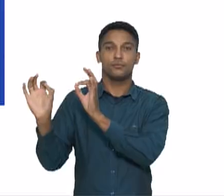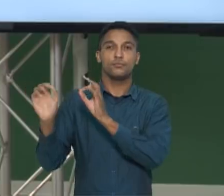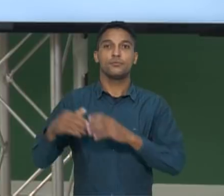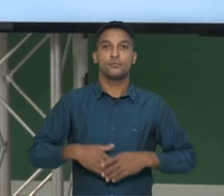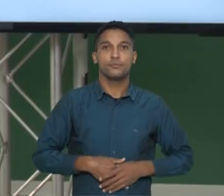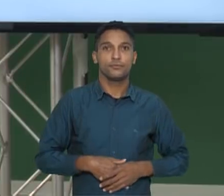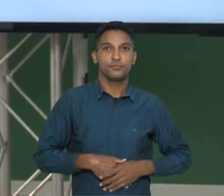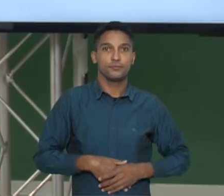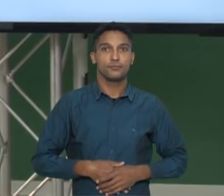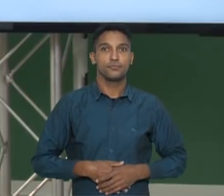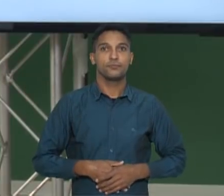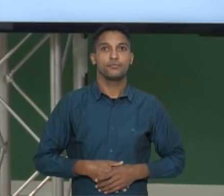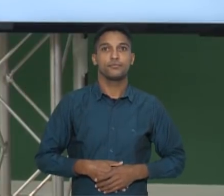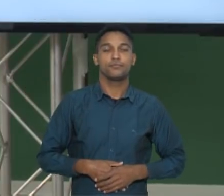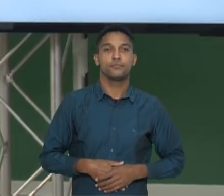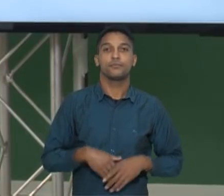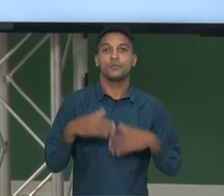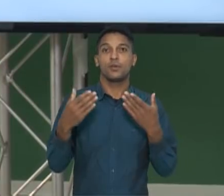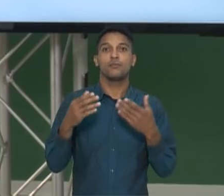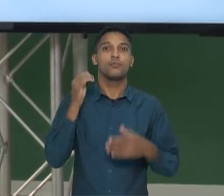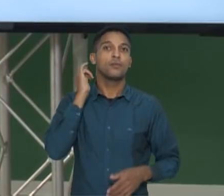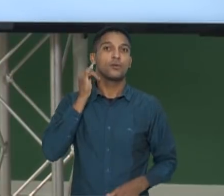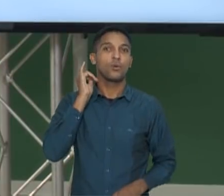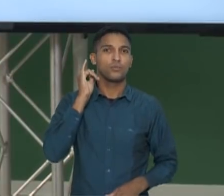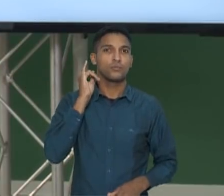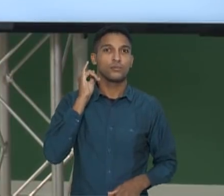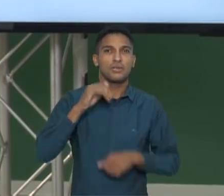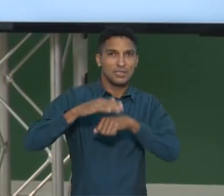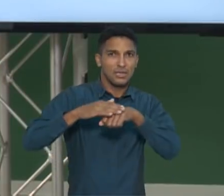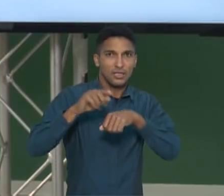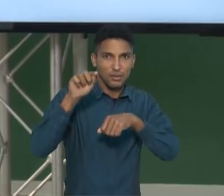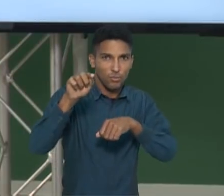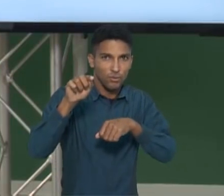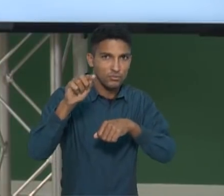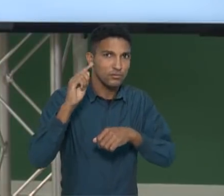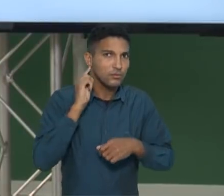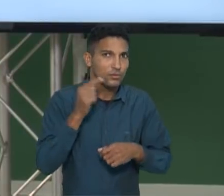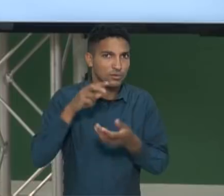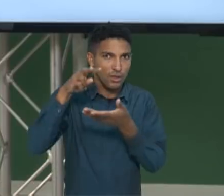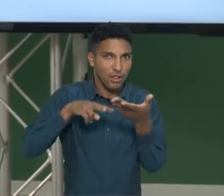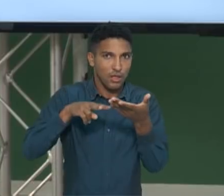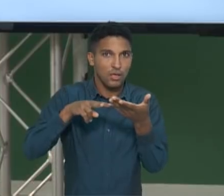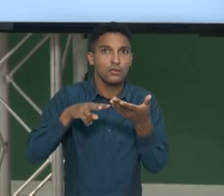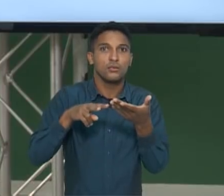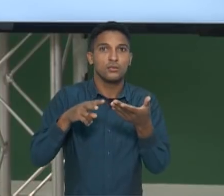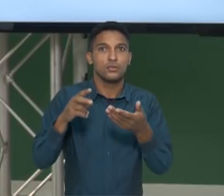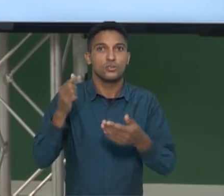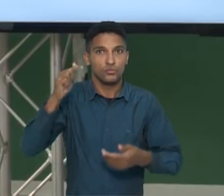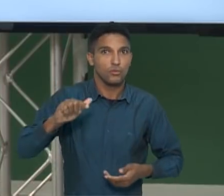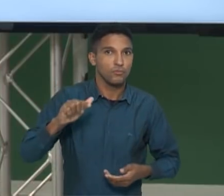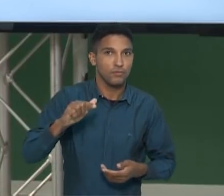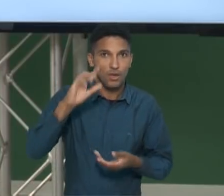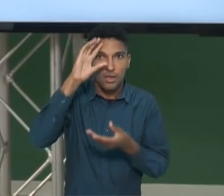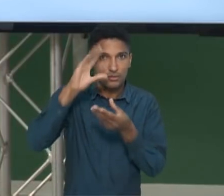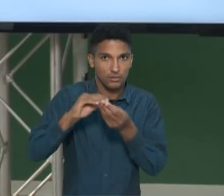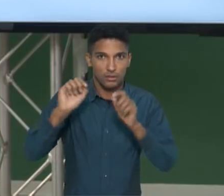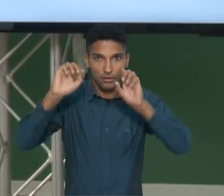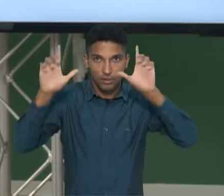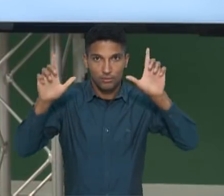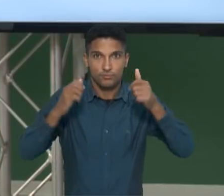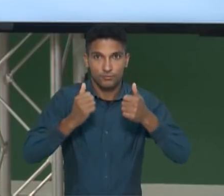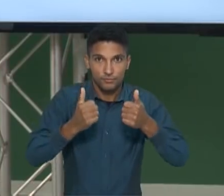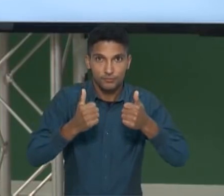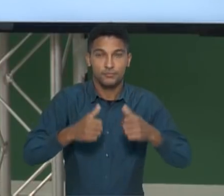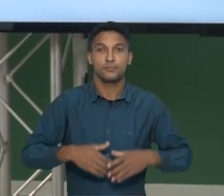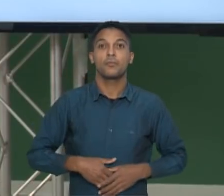Então, a gente fez a releitura do conto. A cada releitura a gente acaba captando mais informações, mais